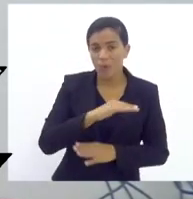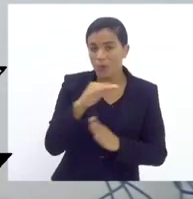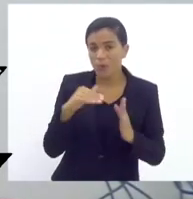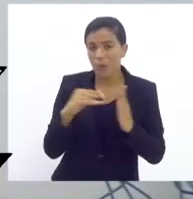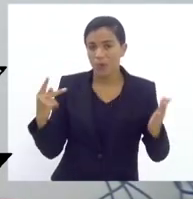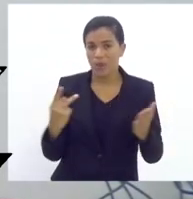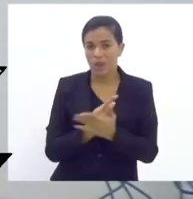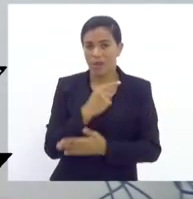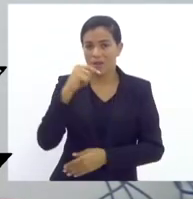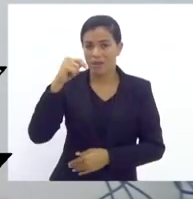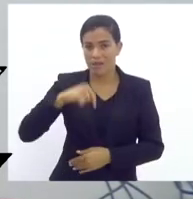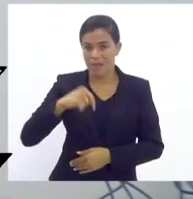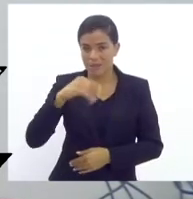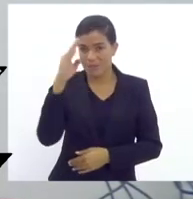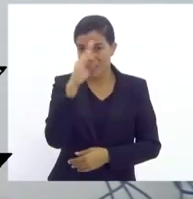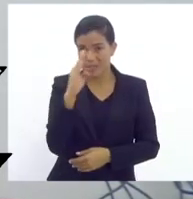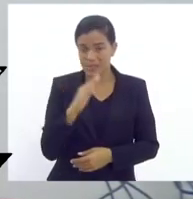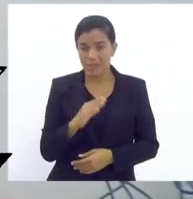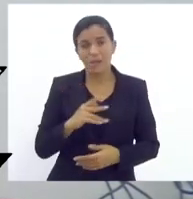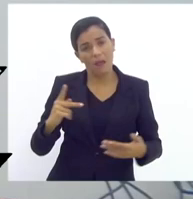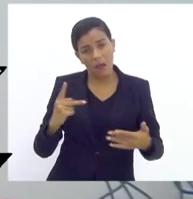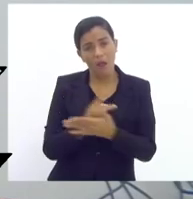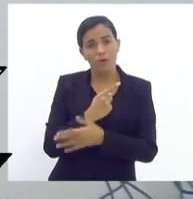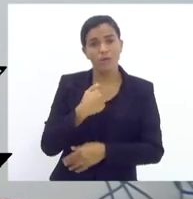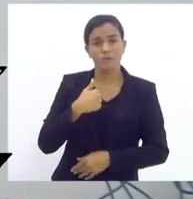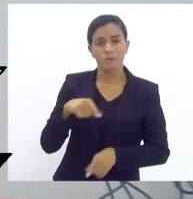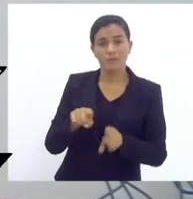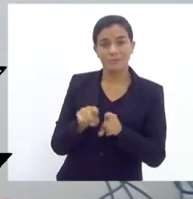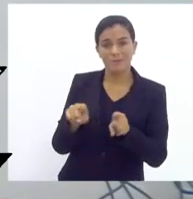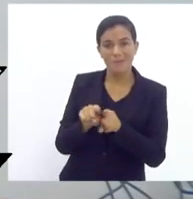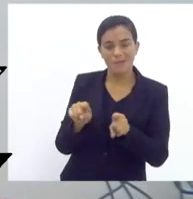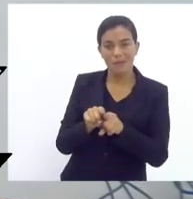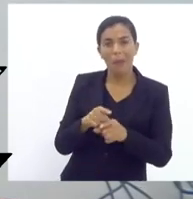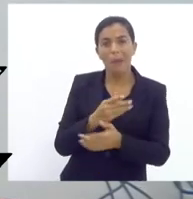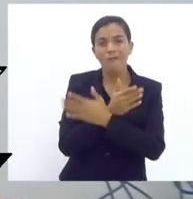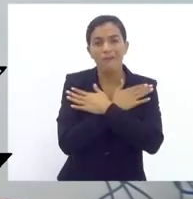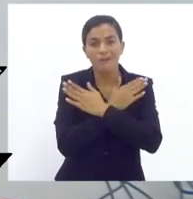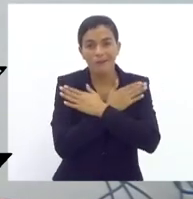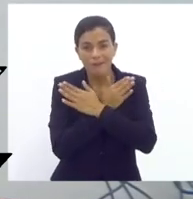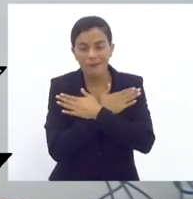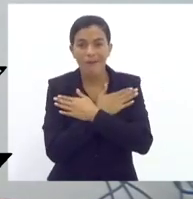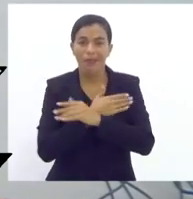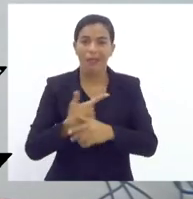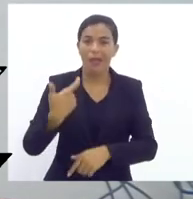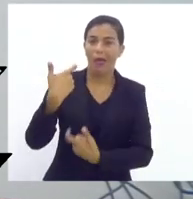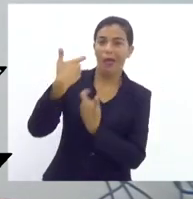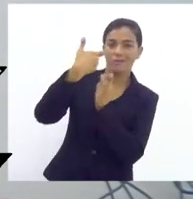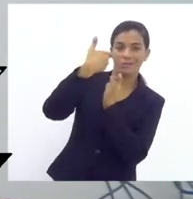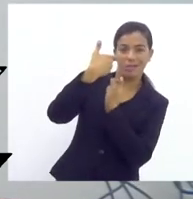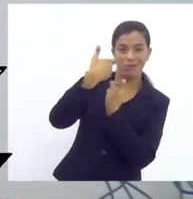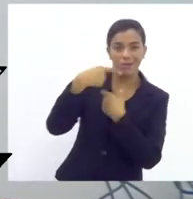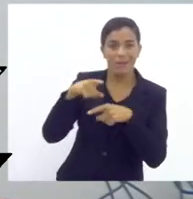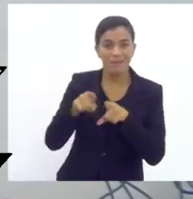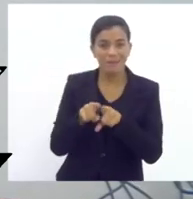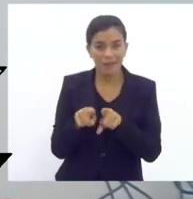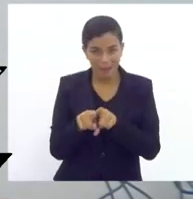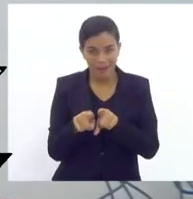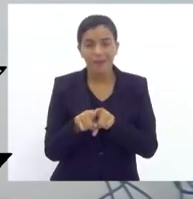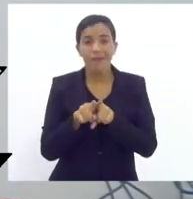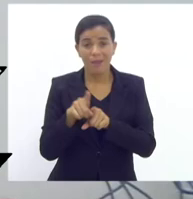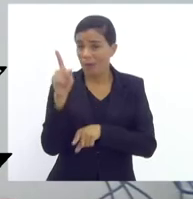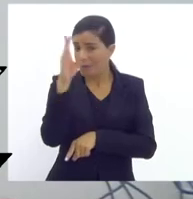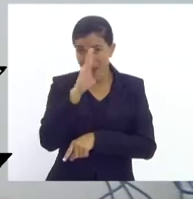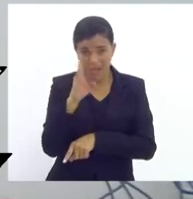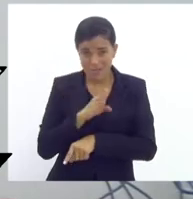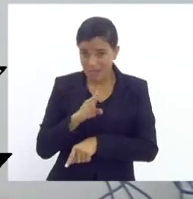acontece com basileiro acontece comigo eu fico desempregado assaltado todo que o